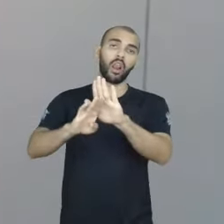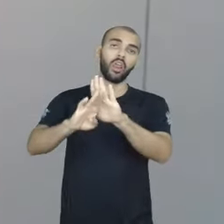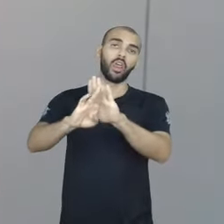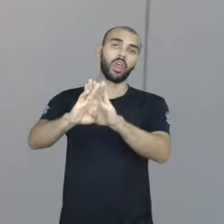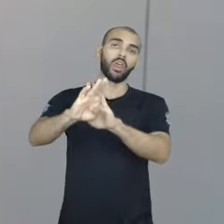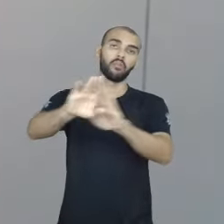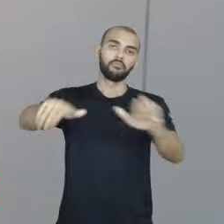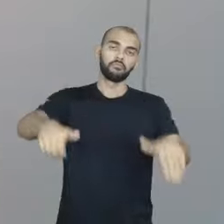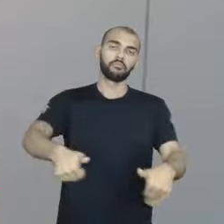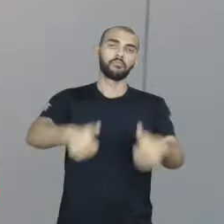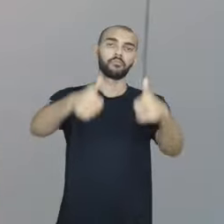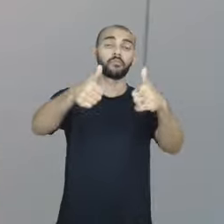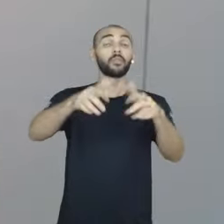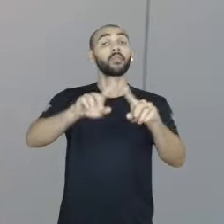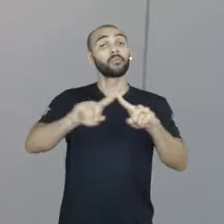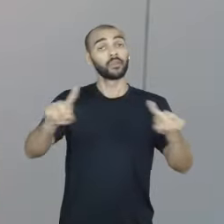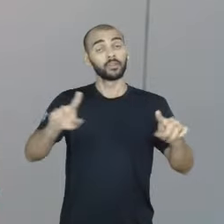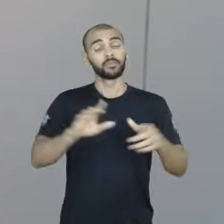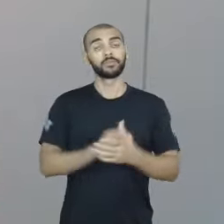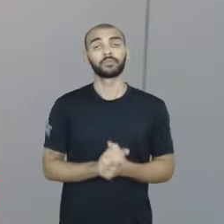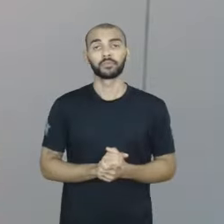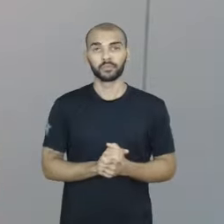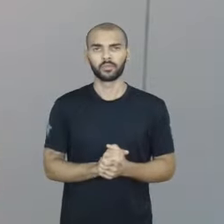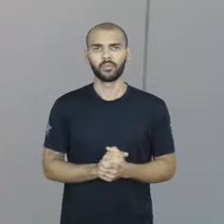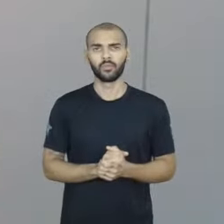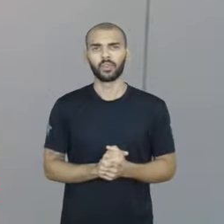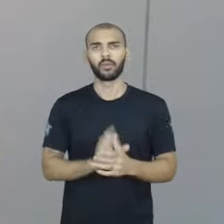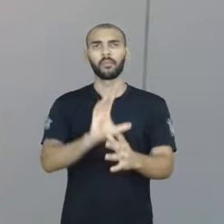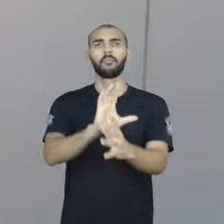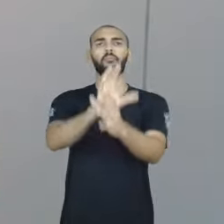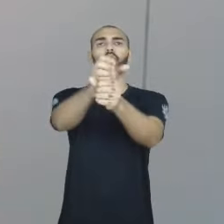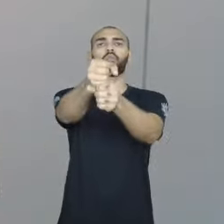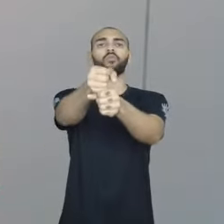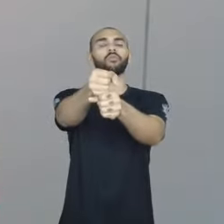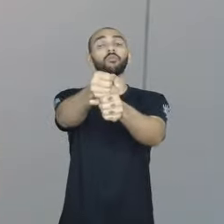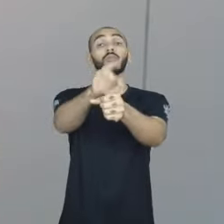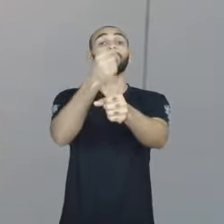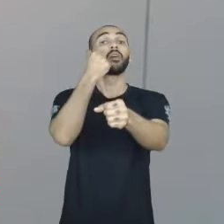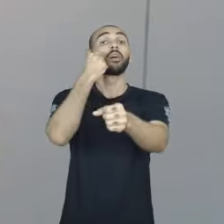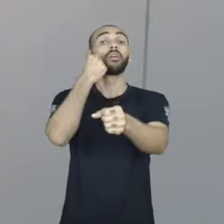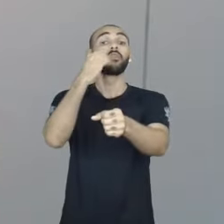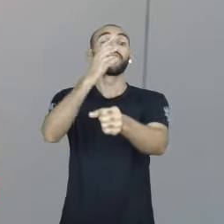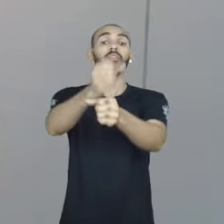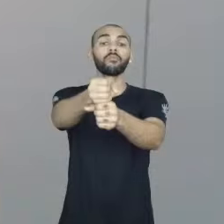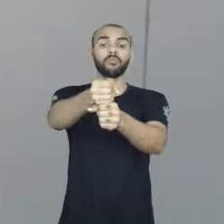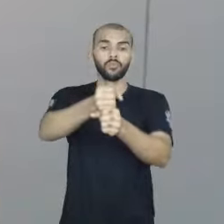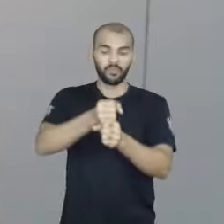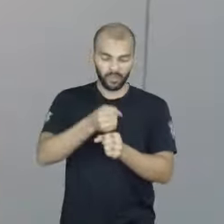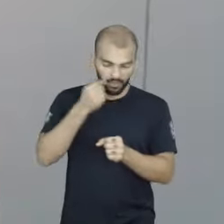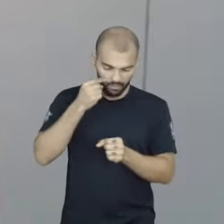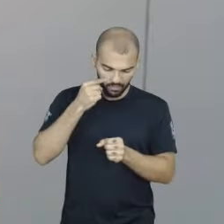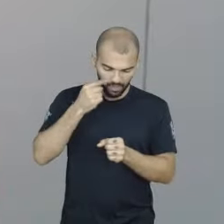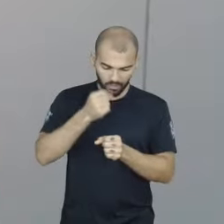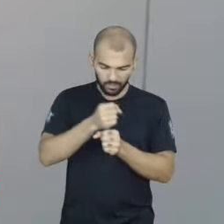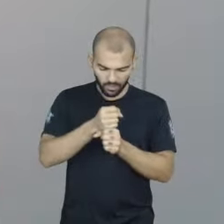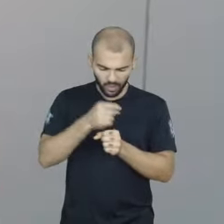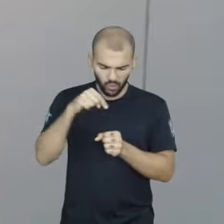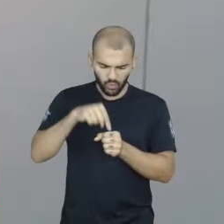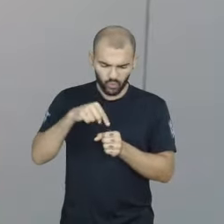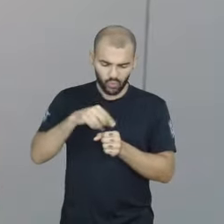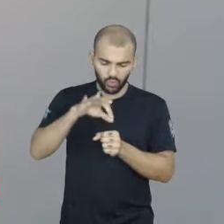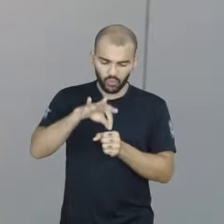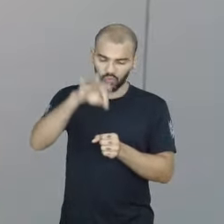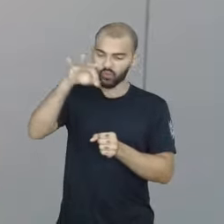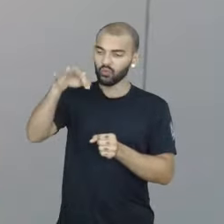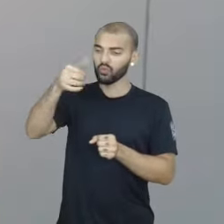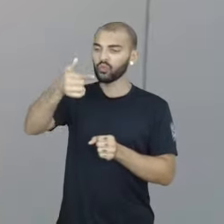do que isso, mas mais importante do que o número final é a composição do número, né? Digamos que o Brasil cresça 2,2%,